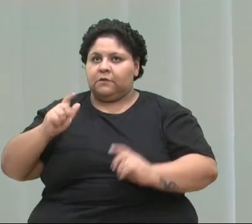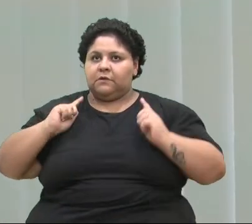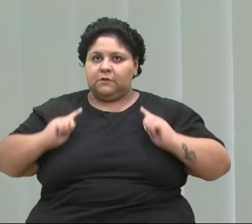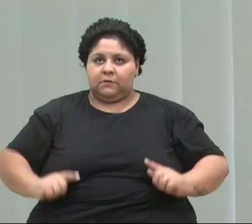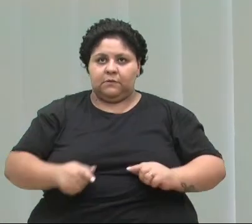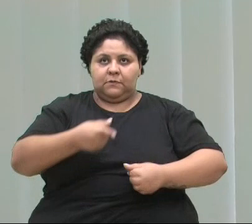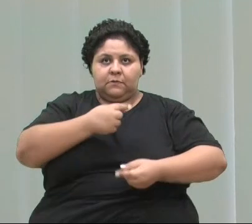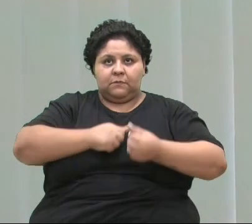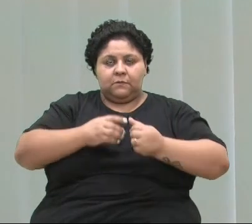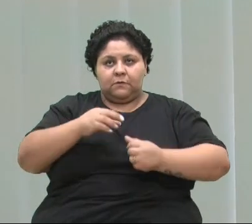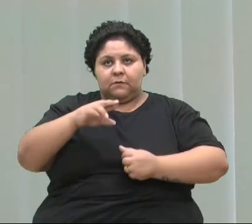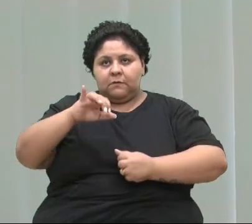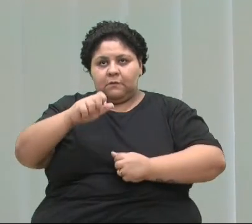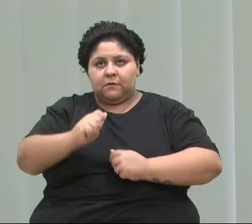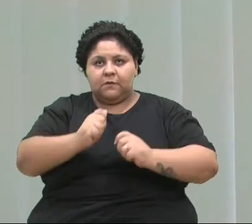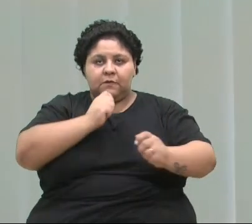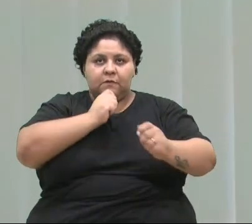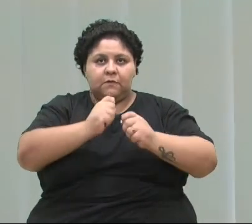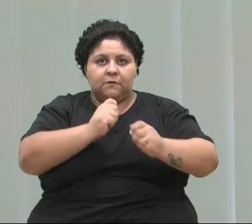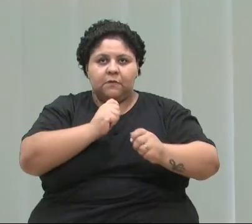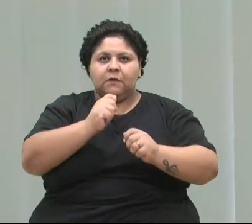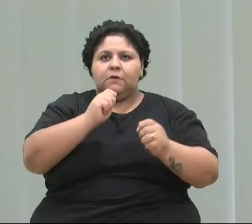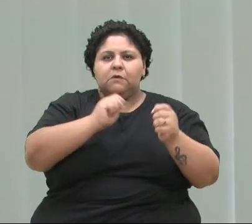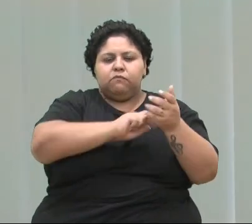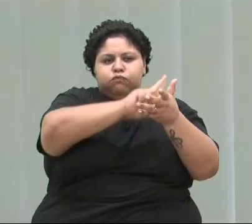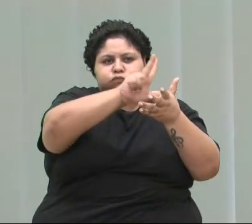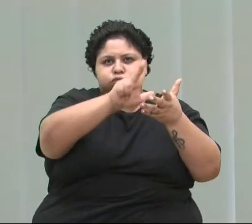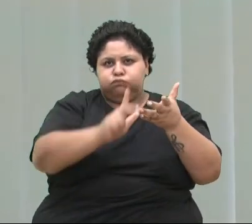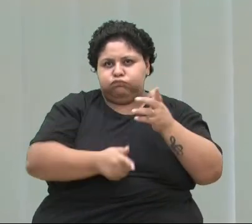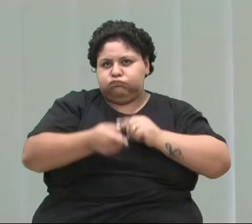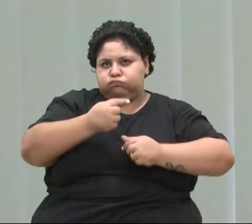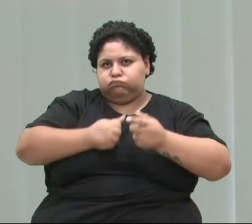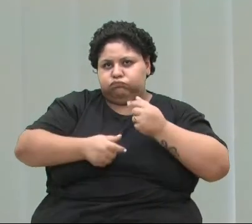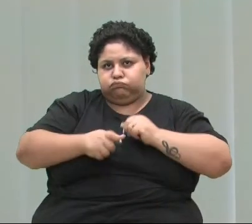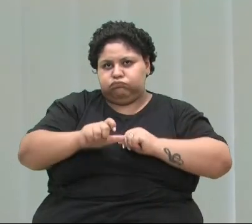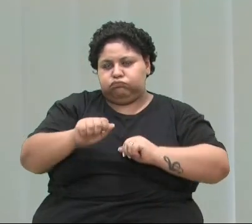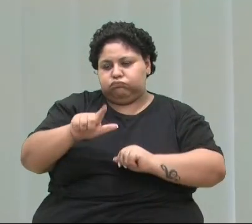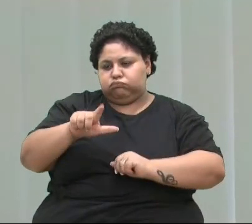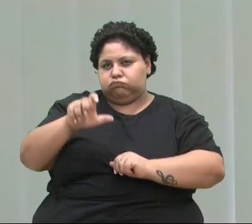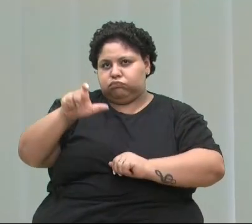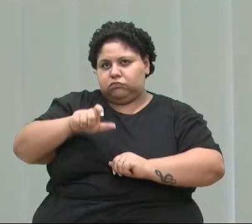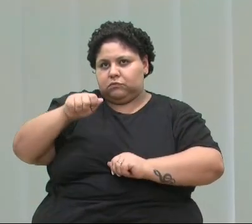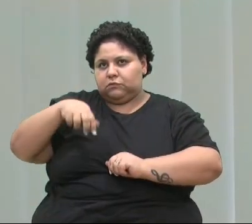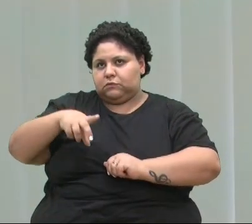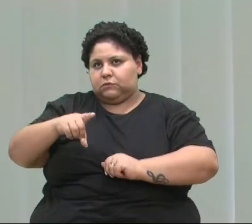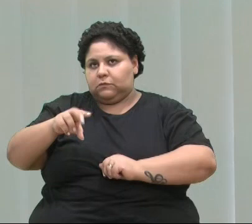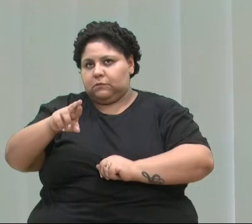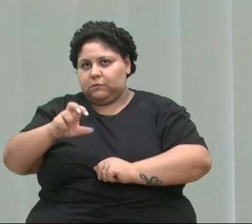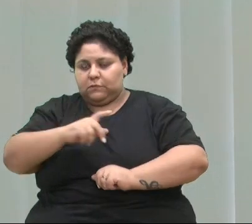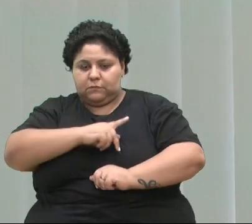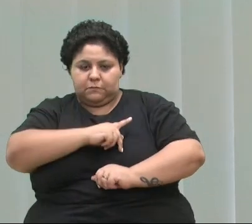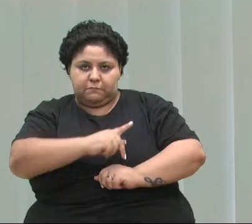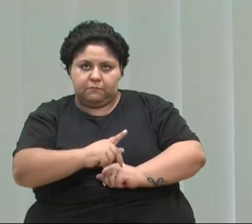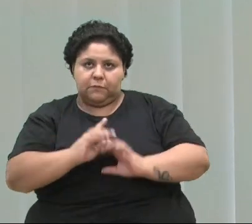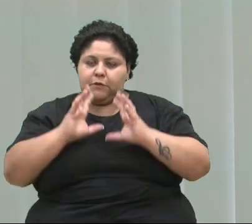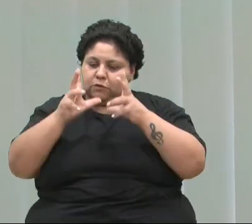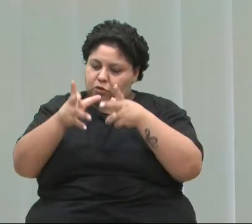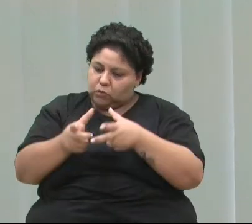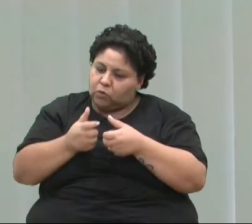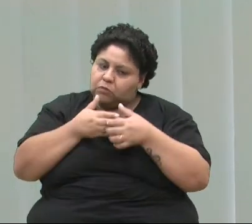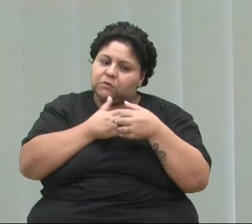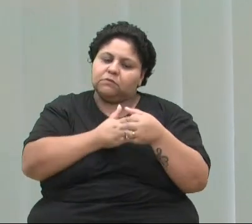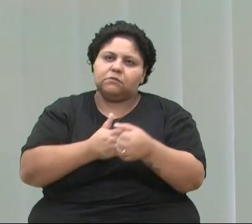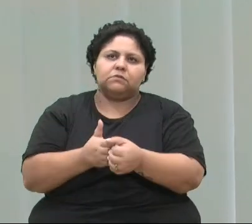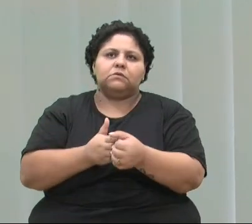Cris da imprensa, o Maurício também do financeiro, o Alexandre, o nosso presidente do Conselho Municipal de Saúde, e todos que nos acompanham aí